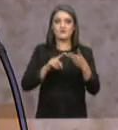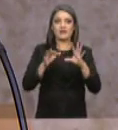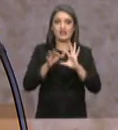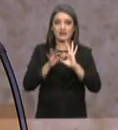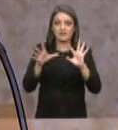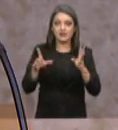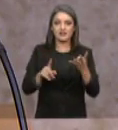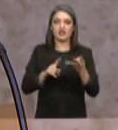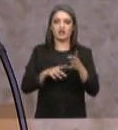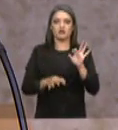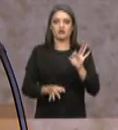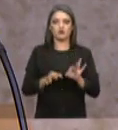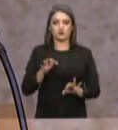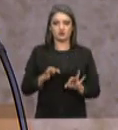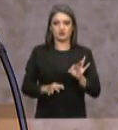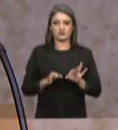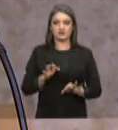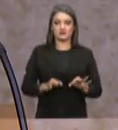justiça